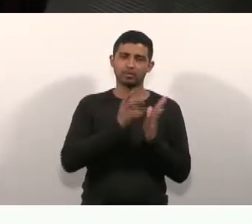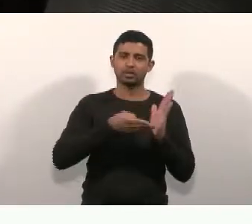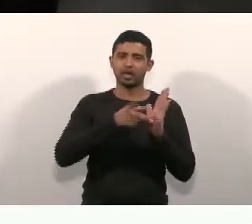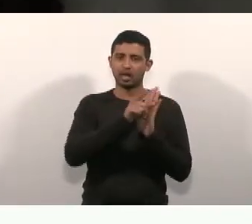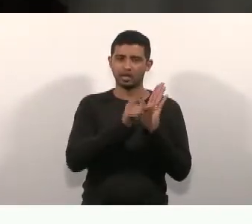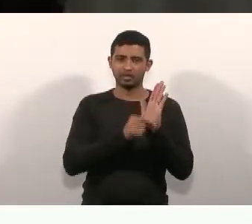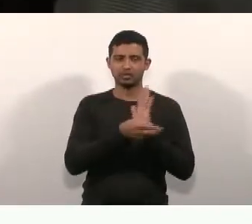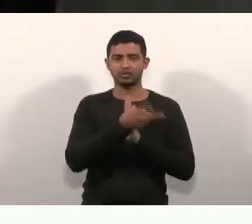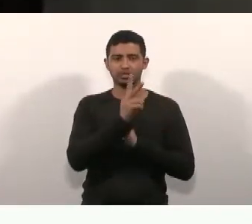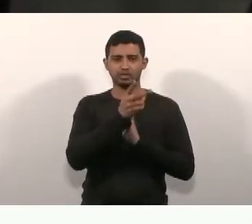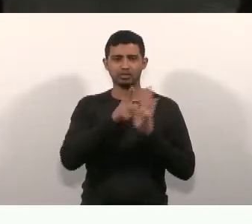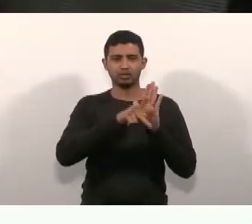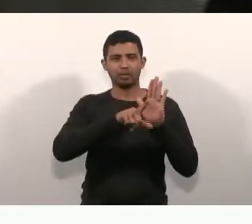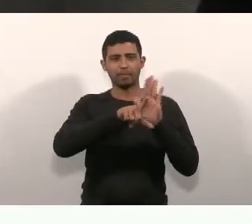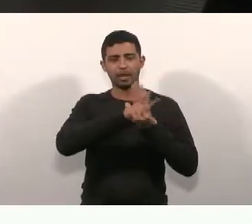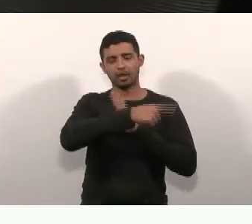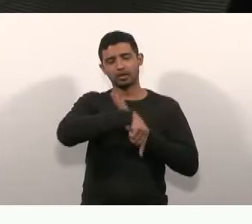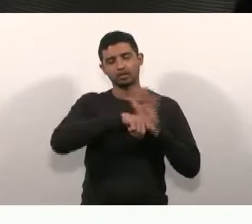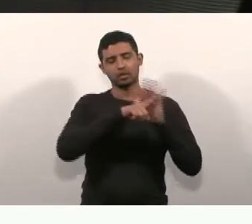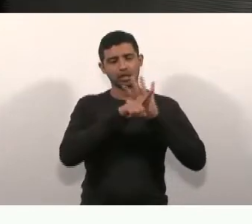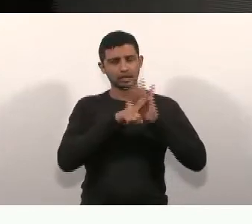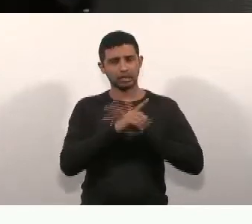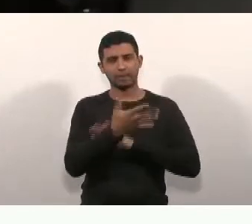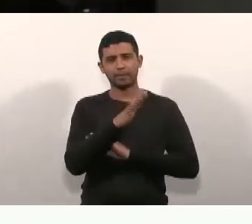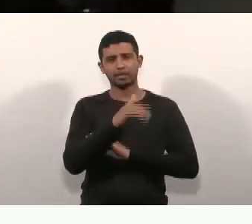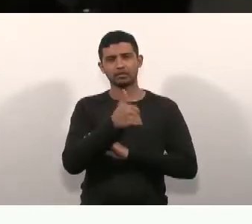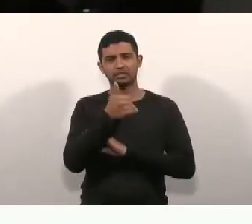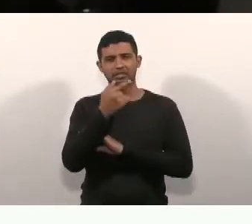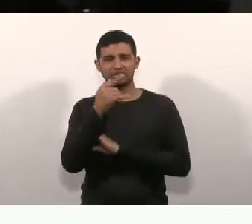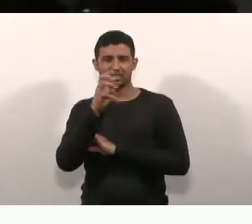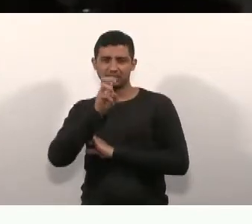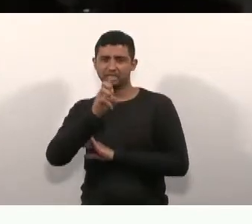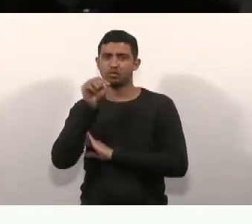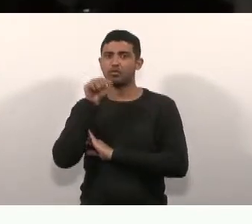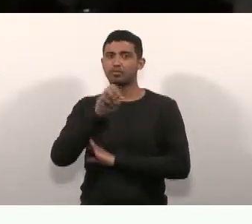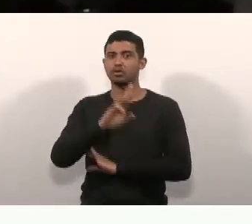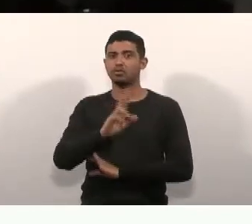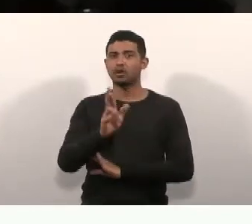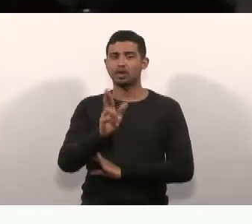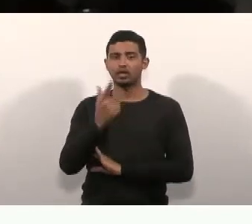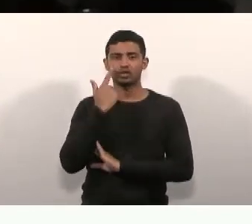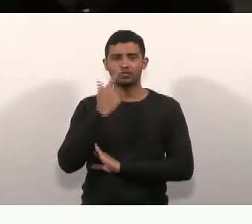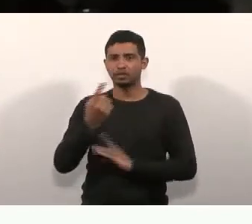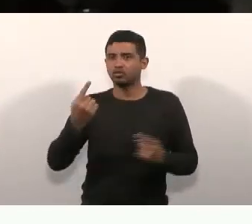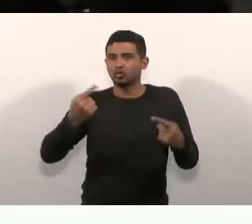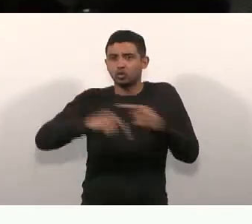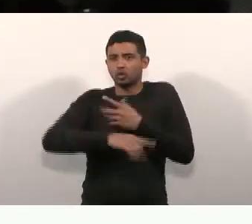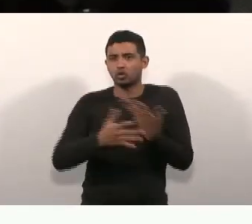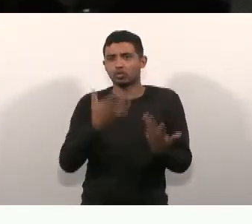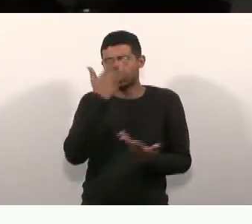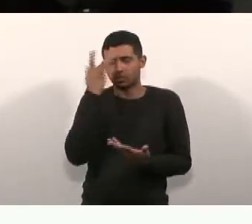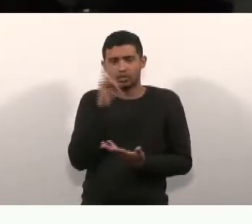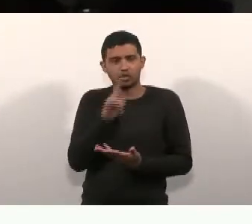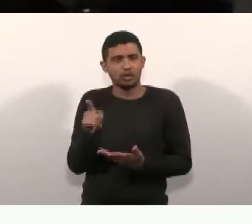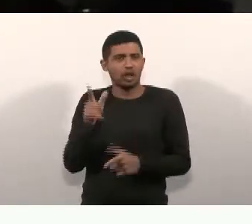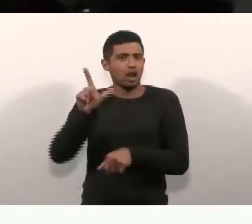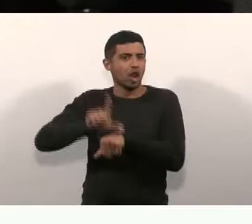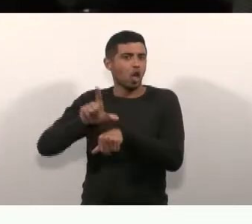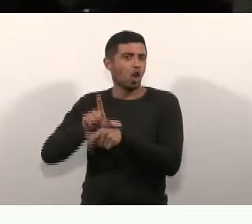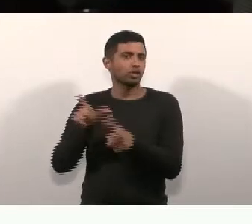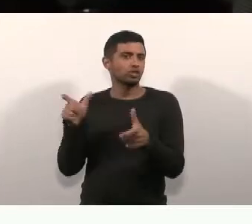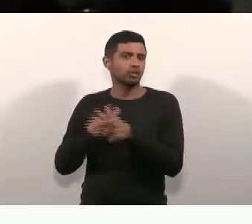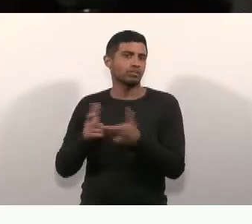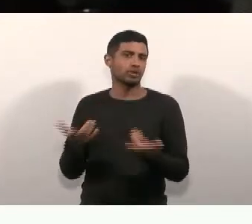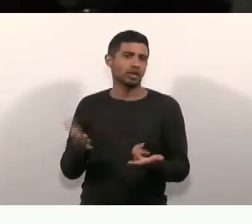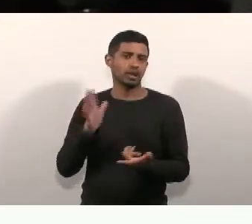análise, algo em torno de R$ 175 mil, seria desproporcional para um pequeno comerciante, porém não para uma rede